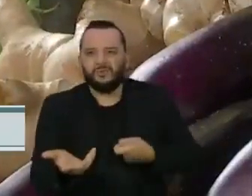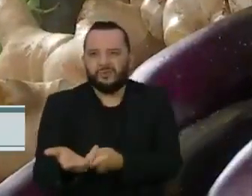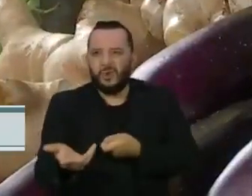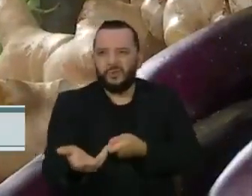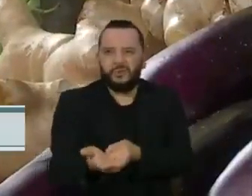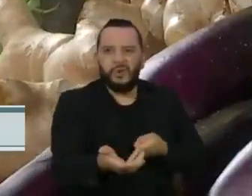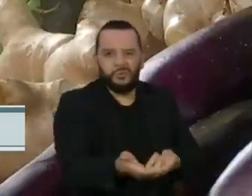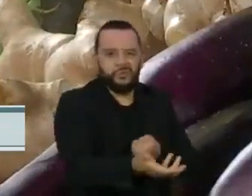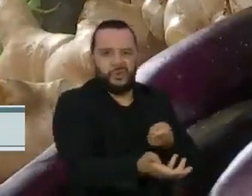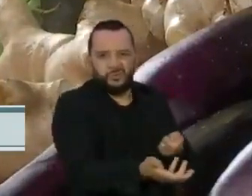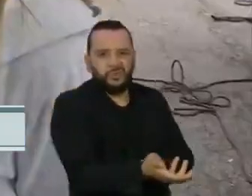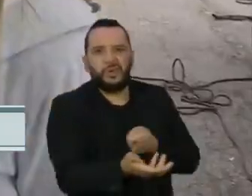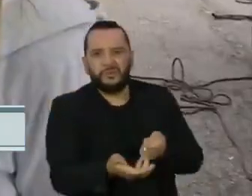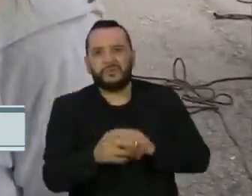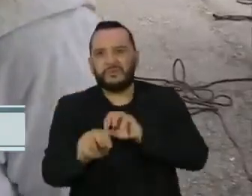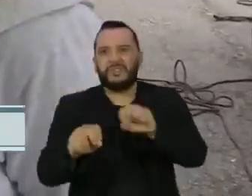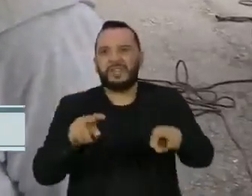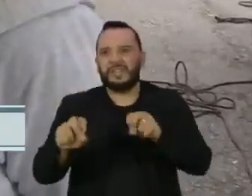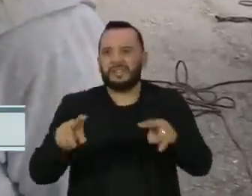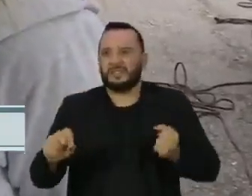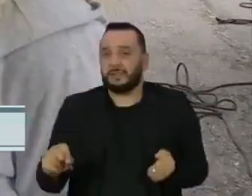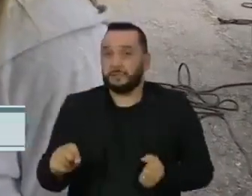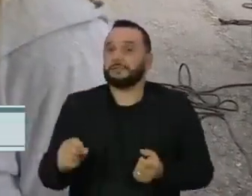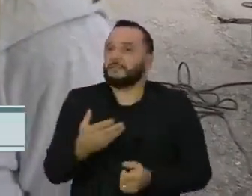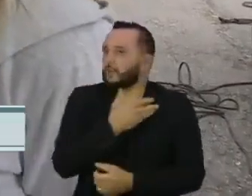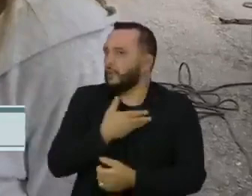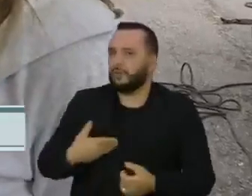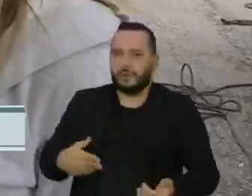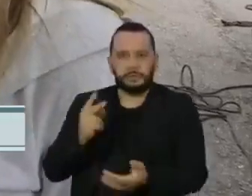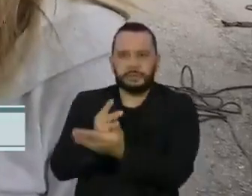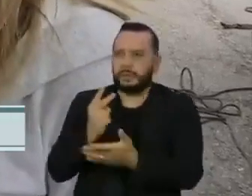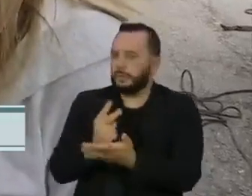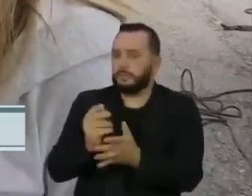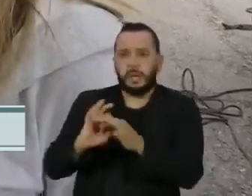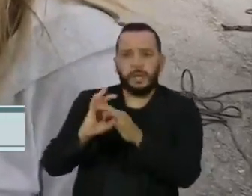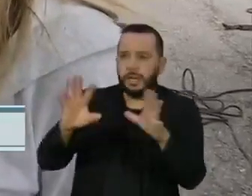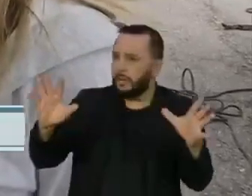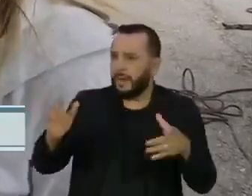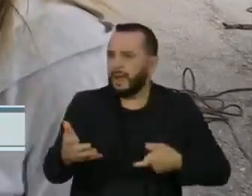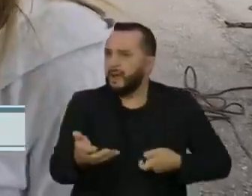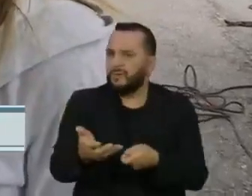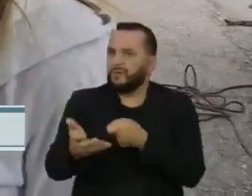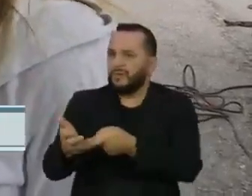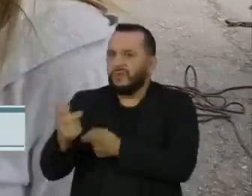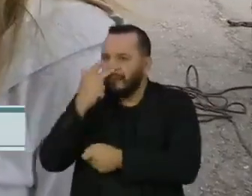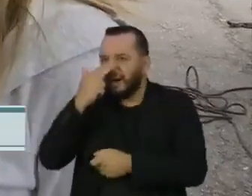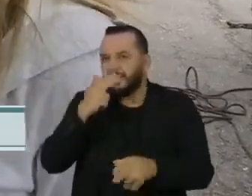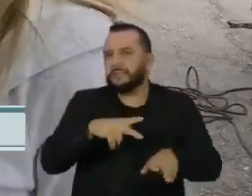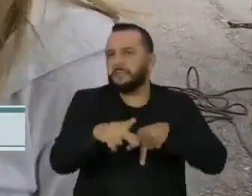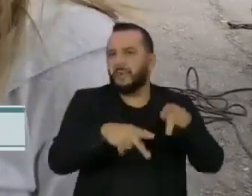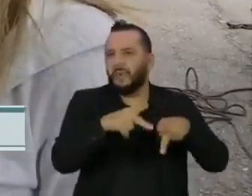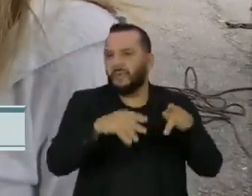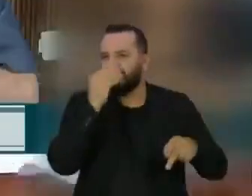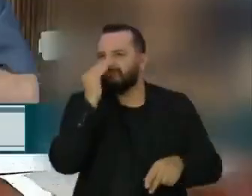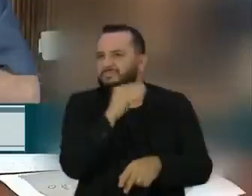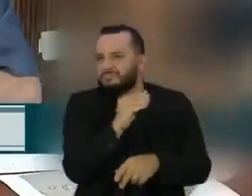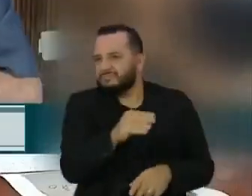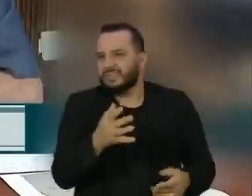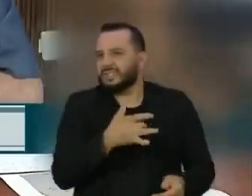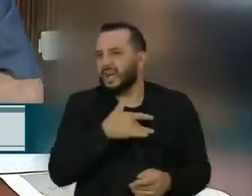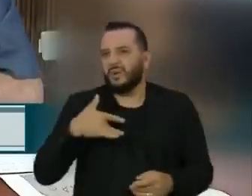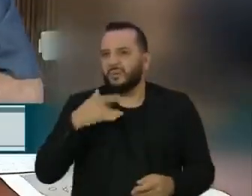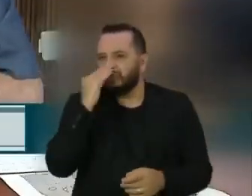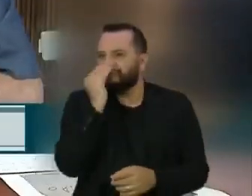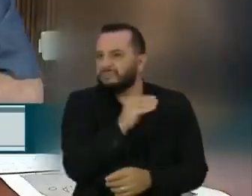agrotóxicos presentes nos alimentos. O governo sempre vê o lado econômico só, né? Esquece da população, da saúde, do bem-estar.